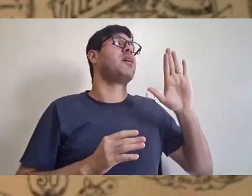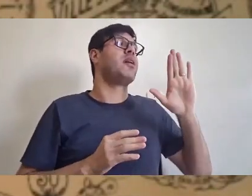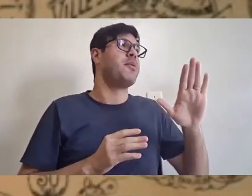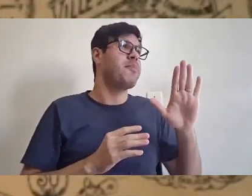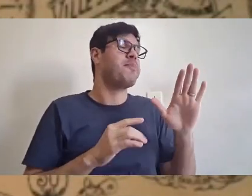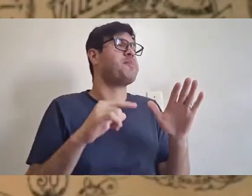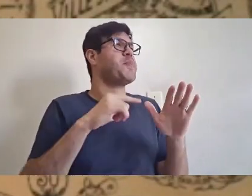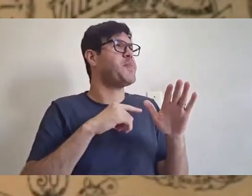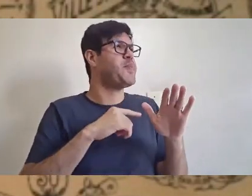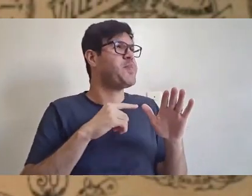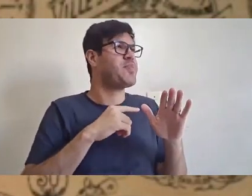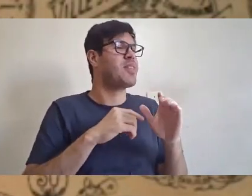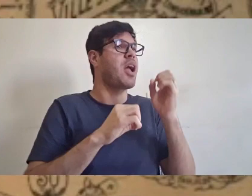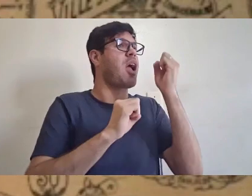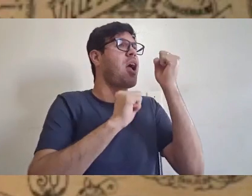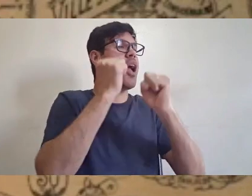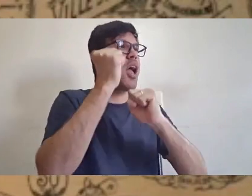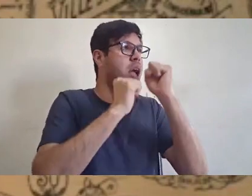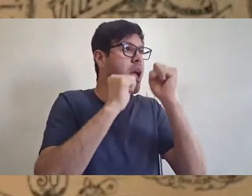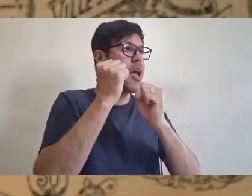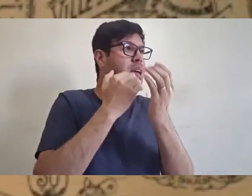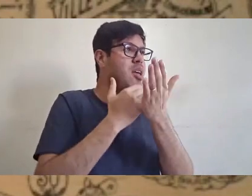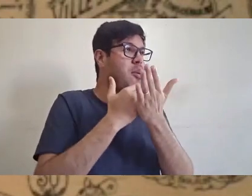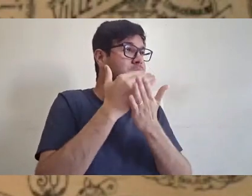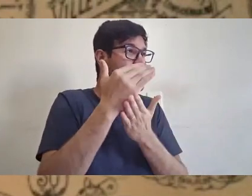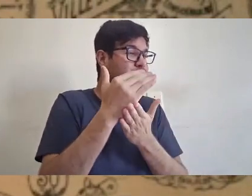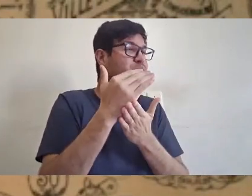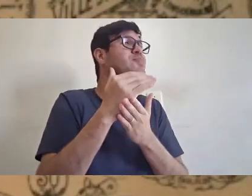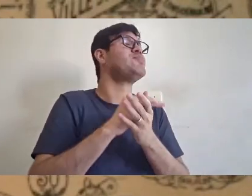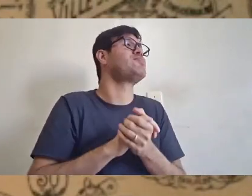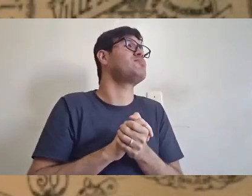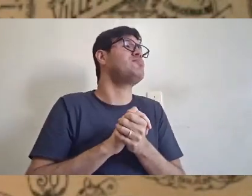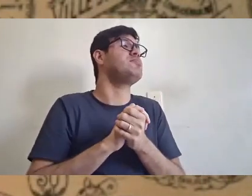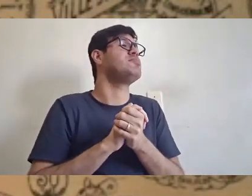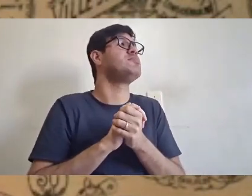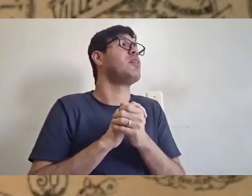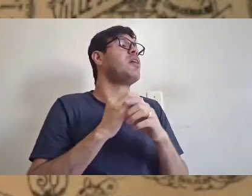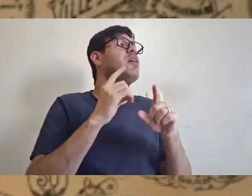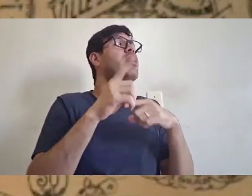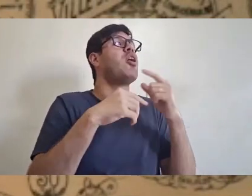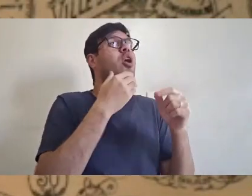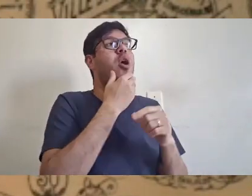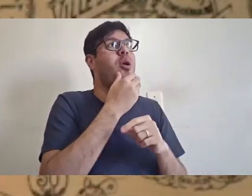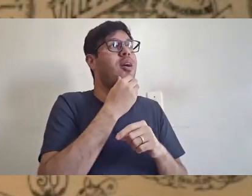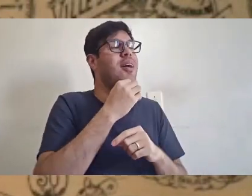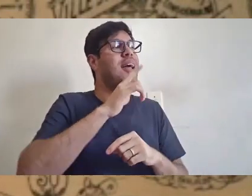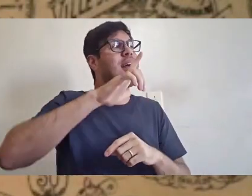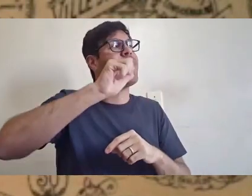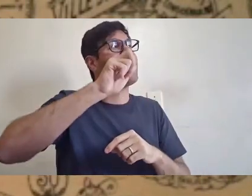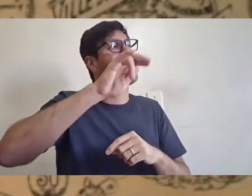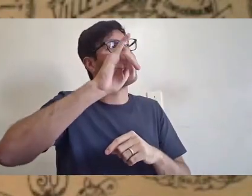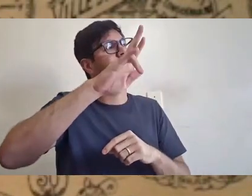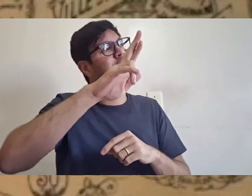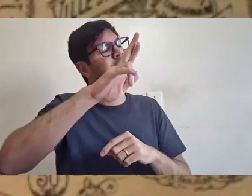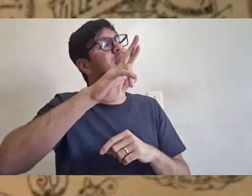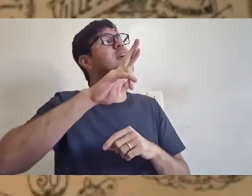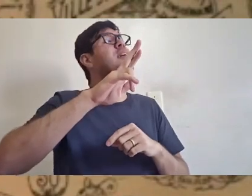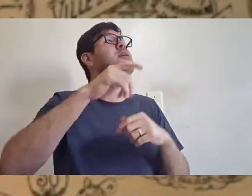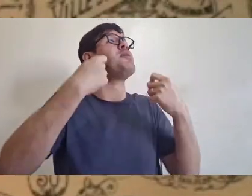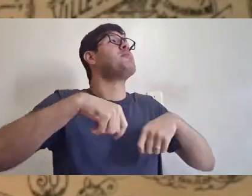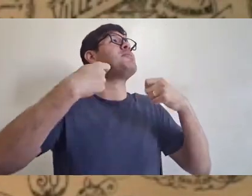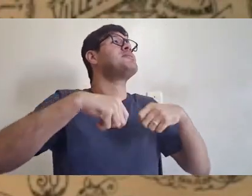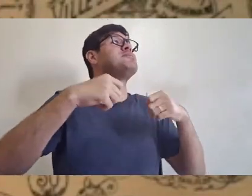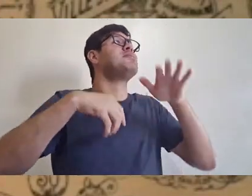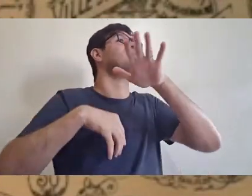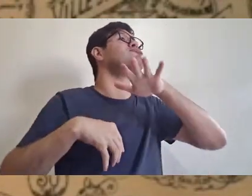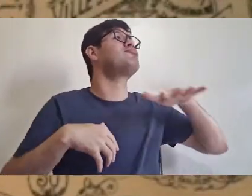formavam a empresa, a cooperativa, né? E o seu Lair colocou-me que ele precisava de uma